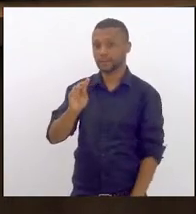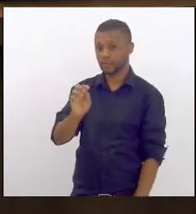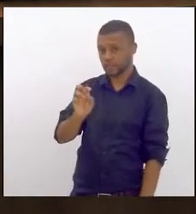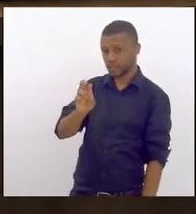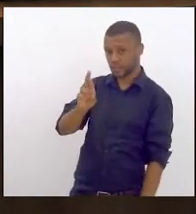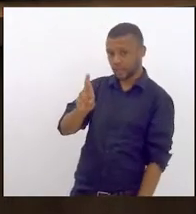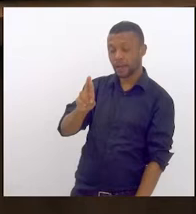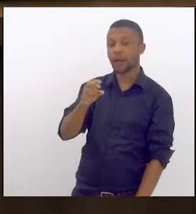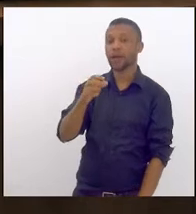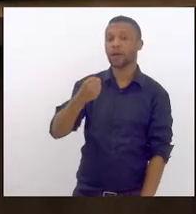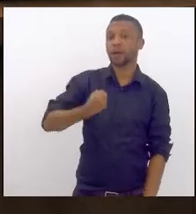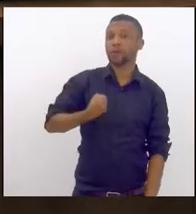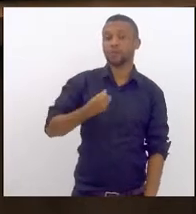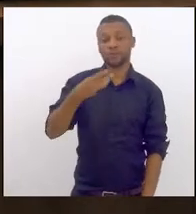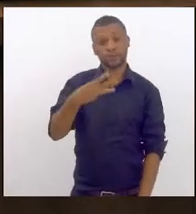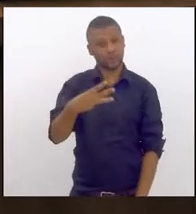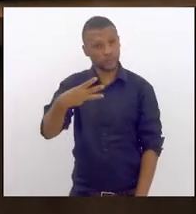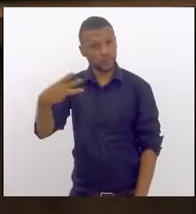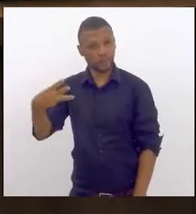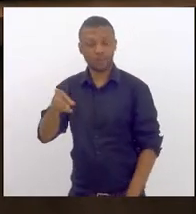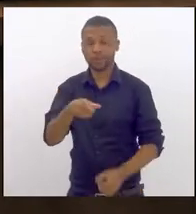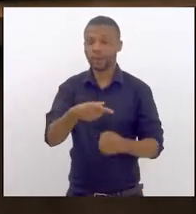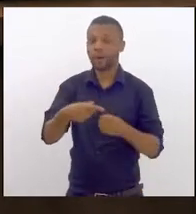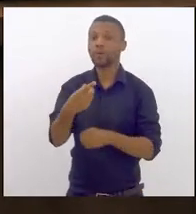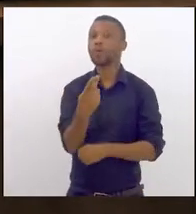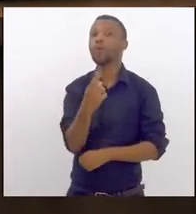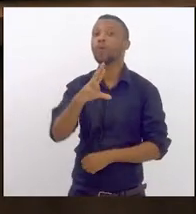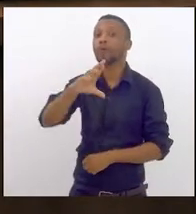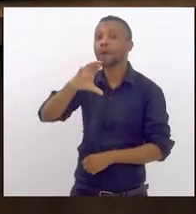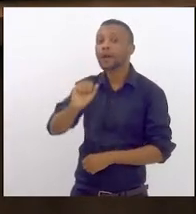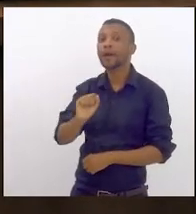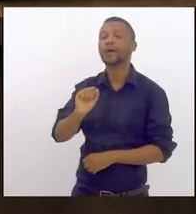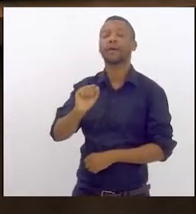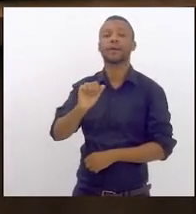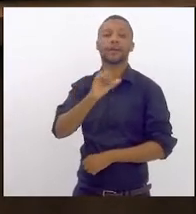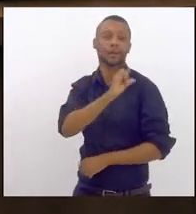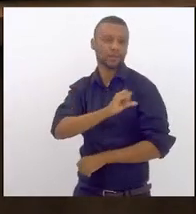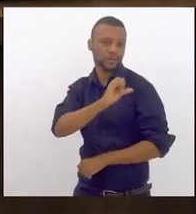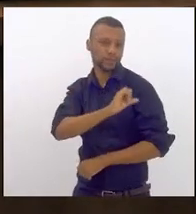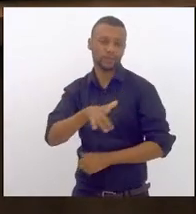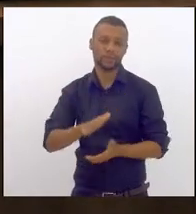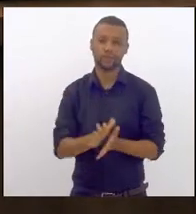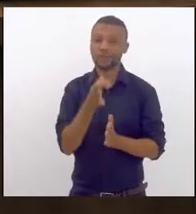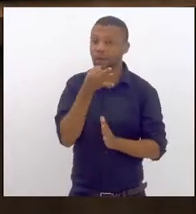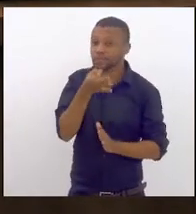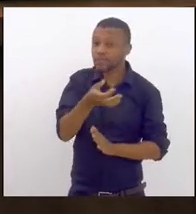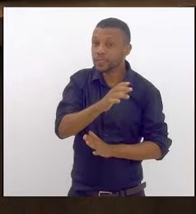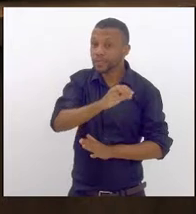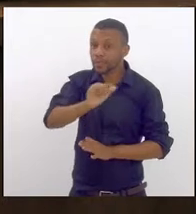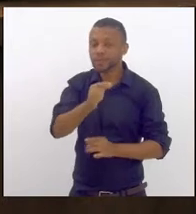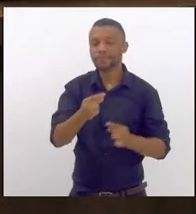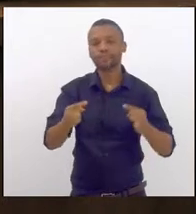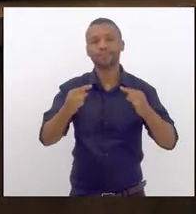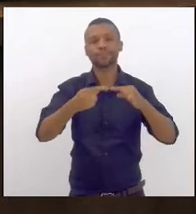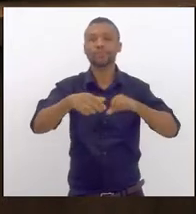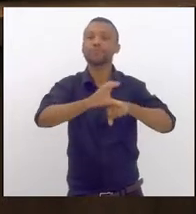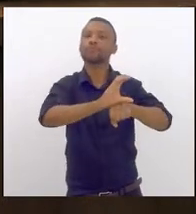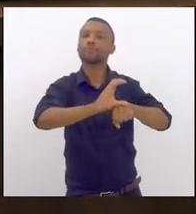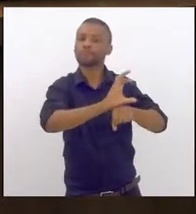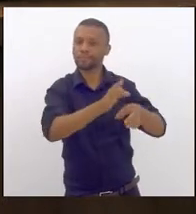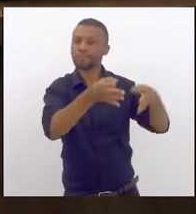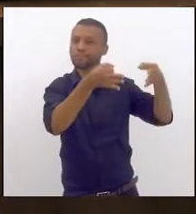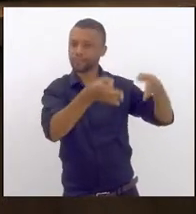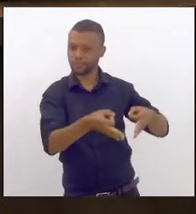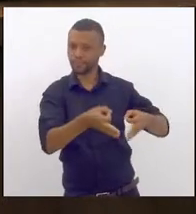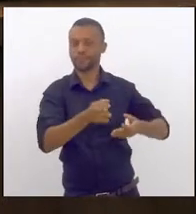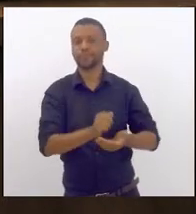bairro da Urca, Rio de Janeiro. Parecer da CCJ é pela